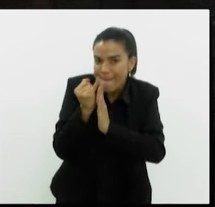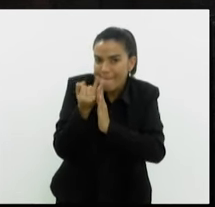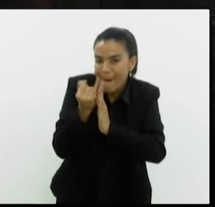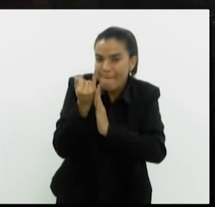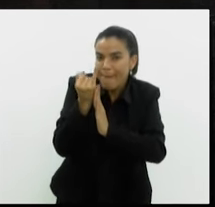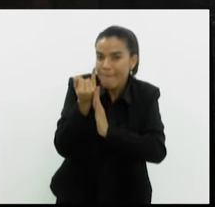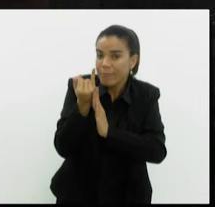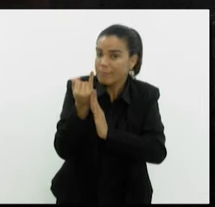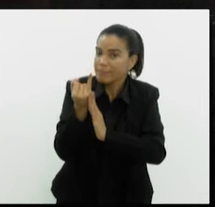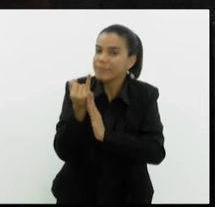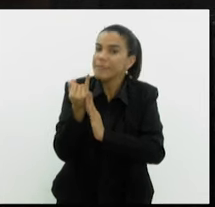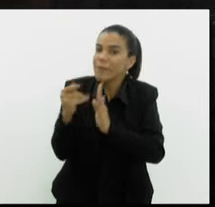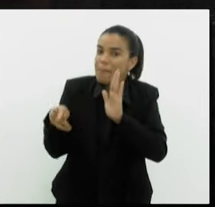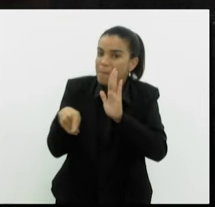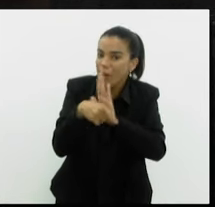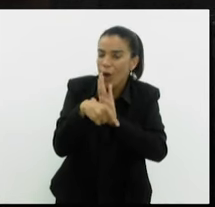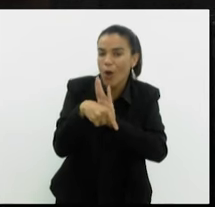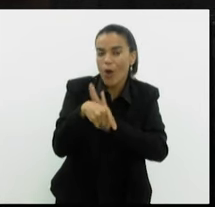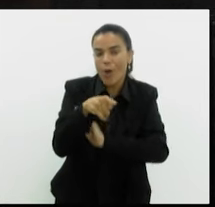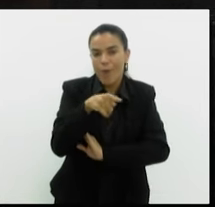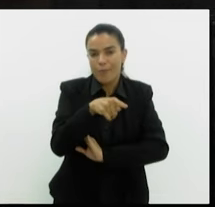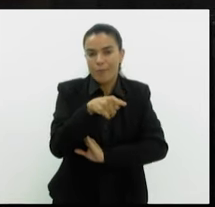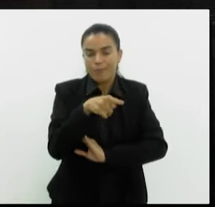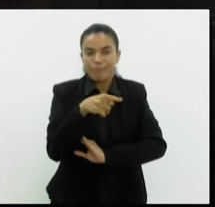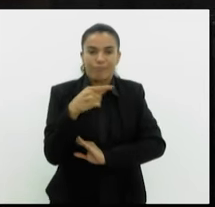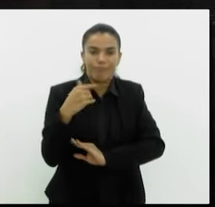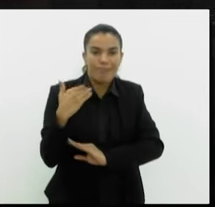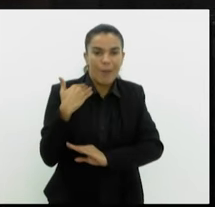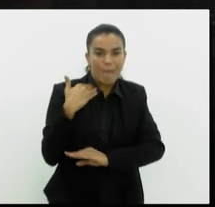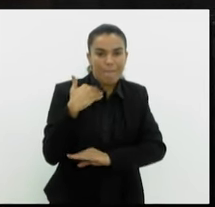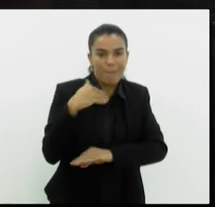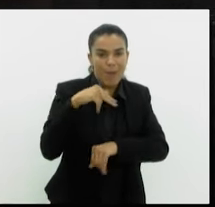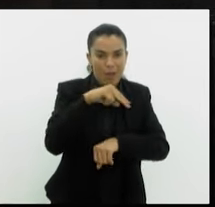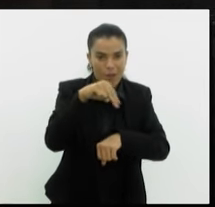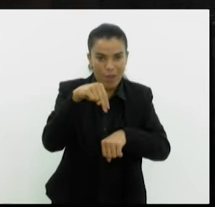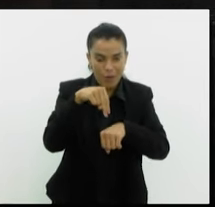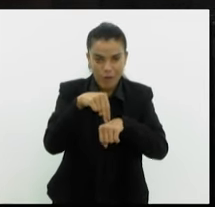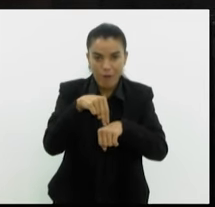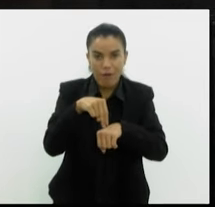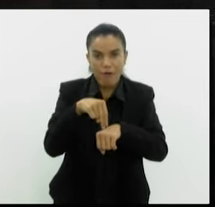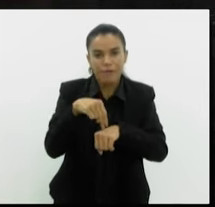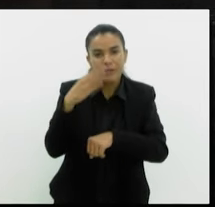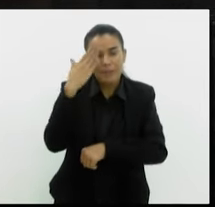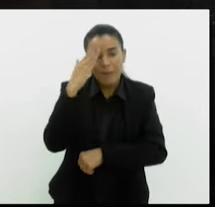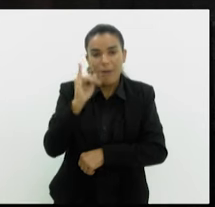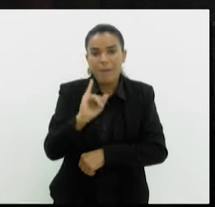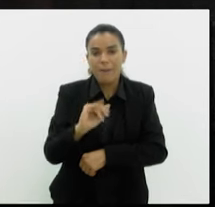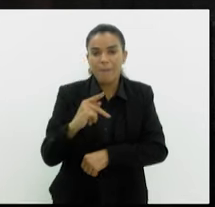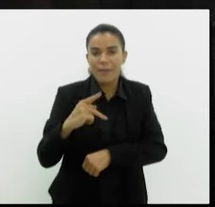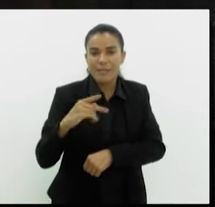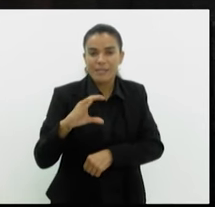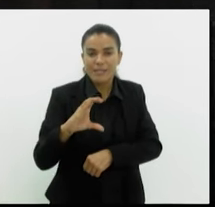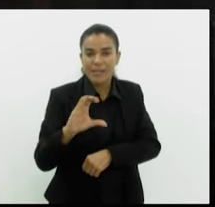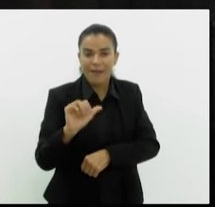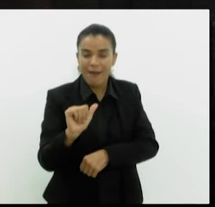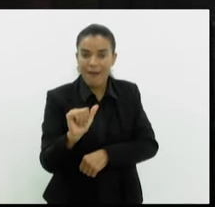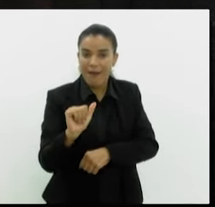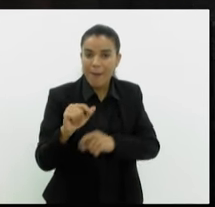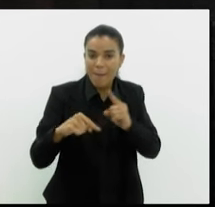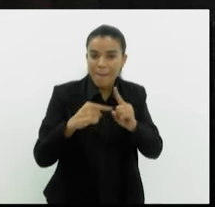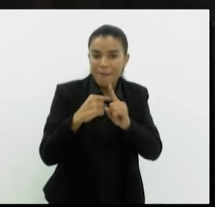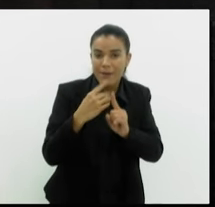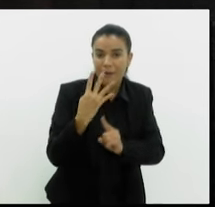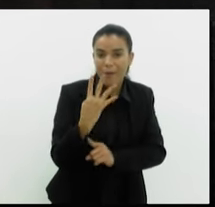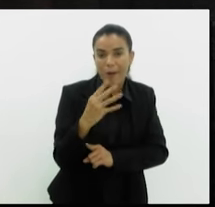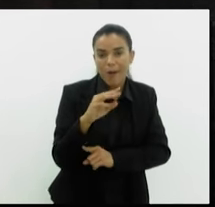já reconheceu, é um juro extorsivo, é IPCA mais 4%